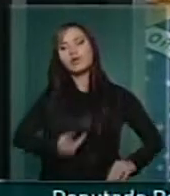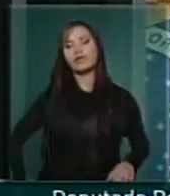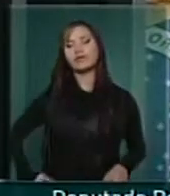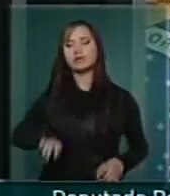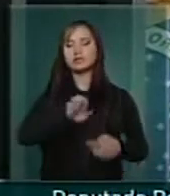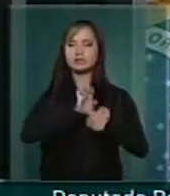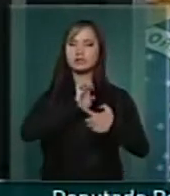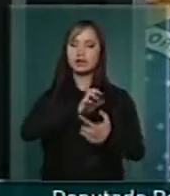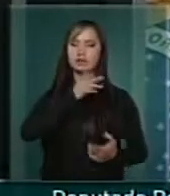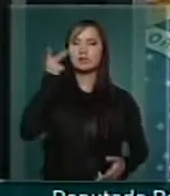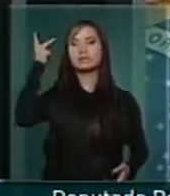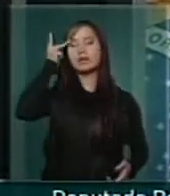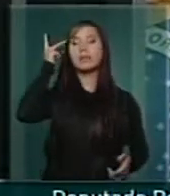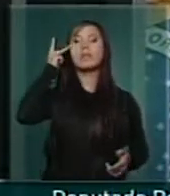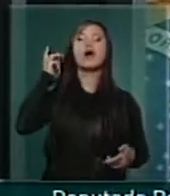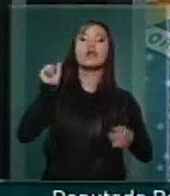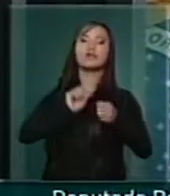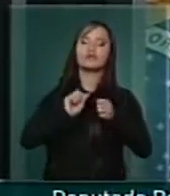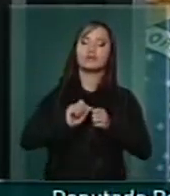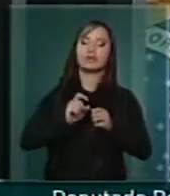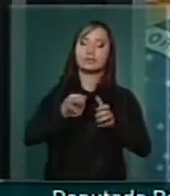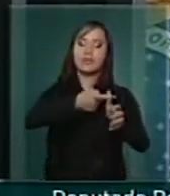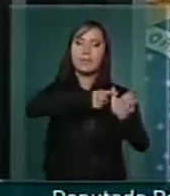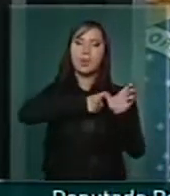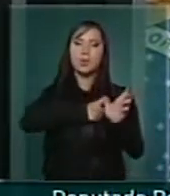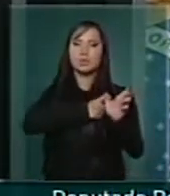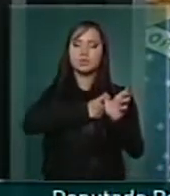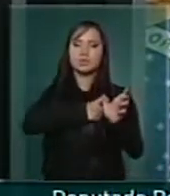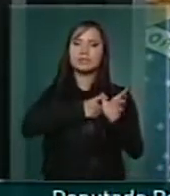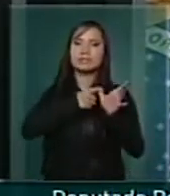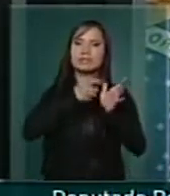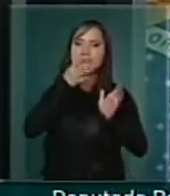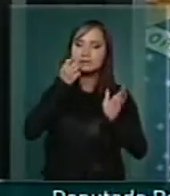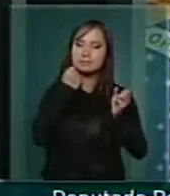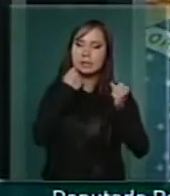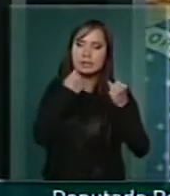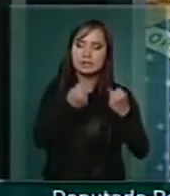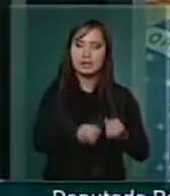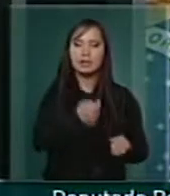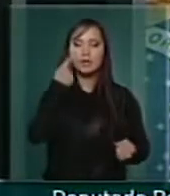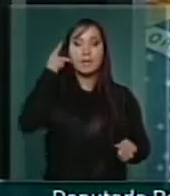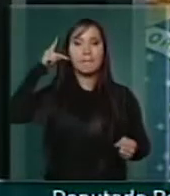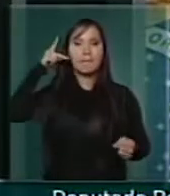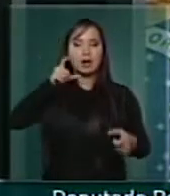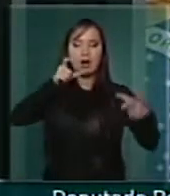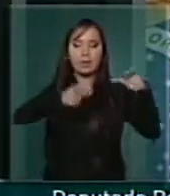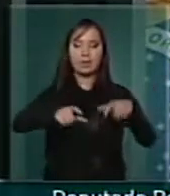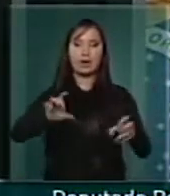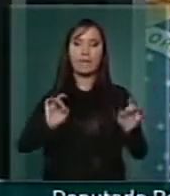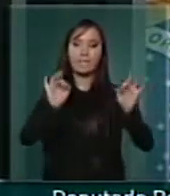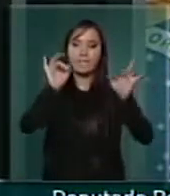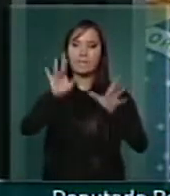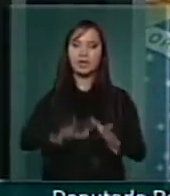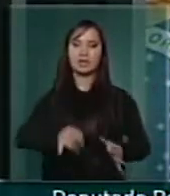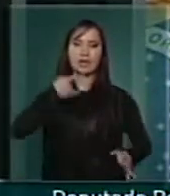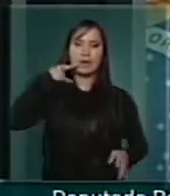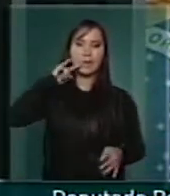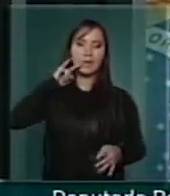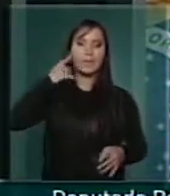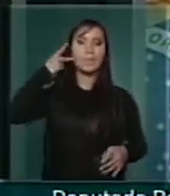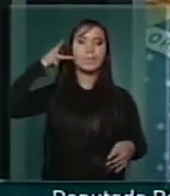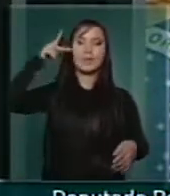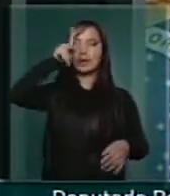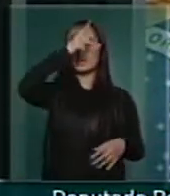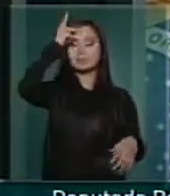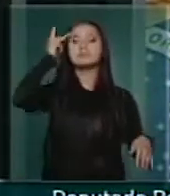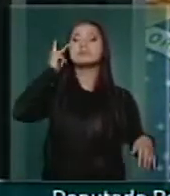São Paulo, que prevê multas pesadas para estabelecimentos que vendam bebidas alcoólicas para